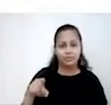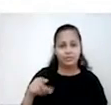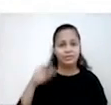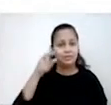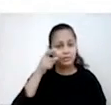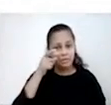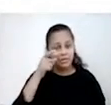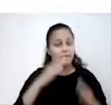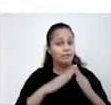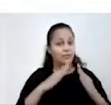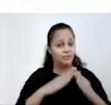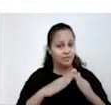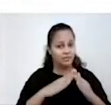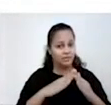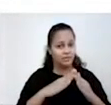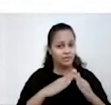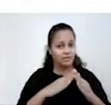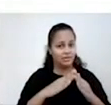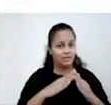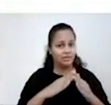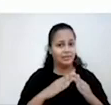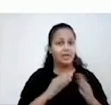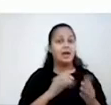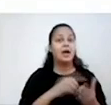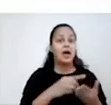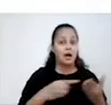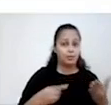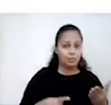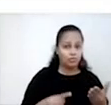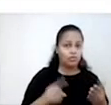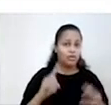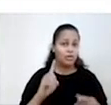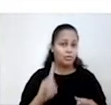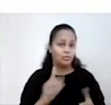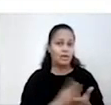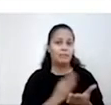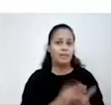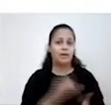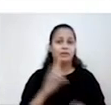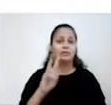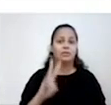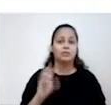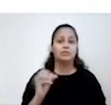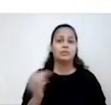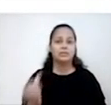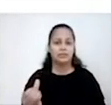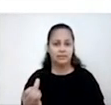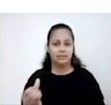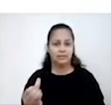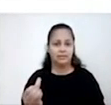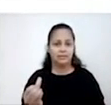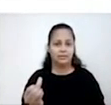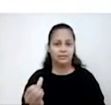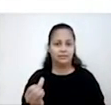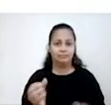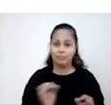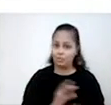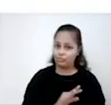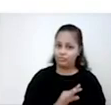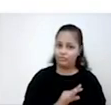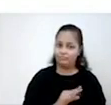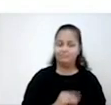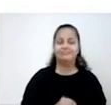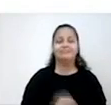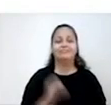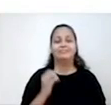Para vocês acompanharem aí da casa de vocês, peço que abram a apostila 1 na página 206.